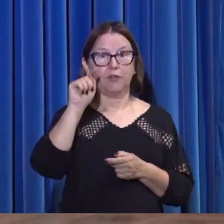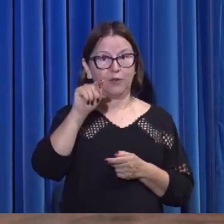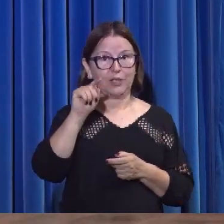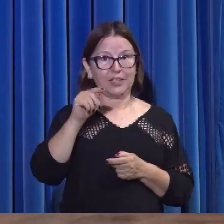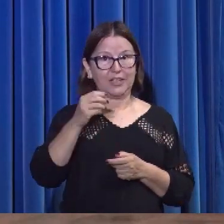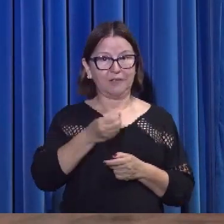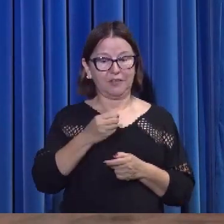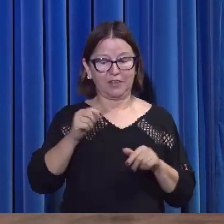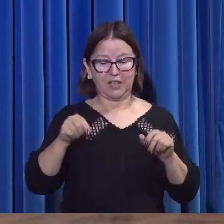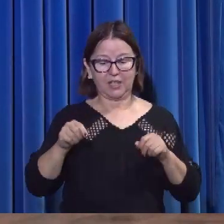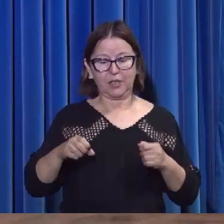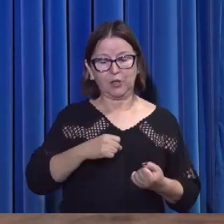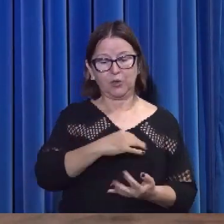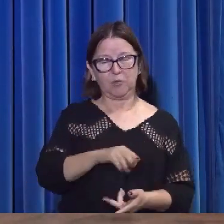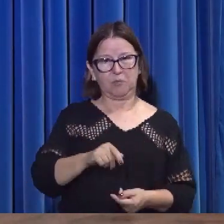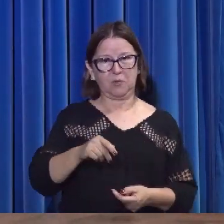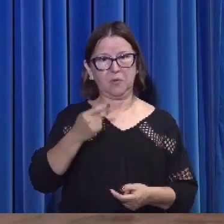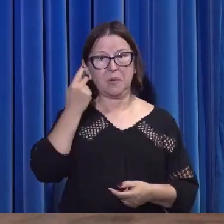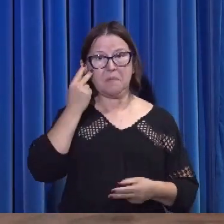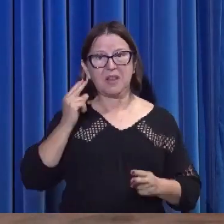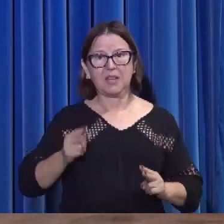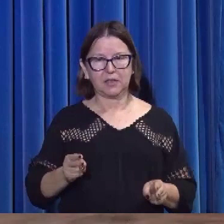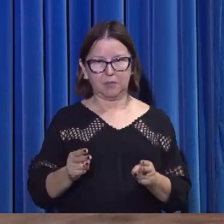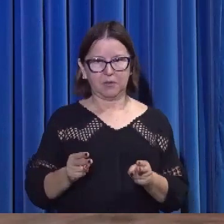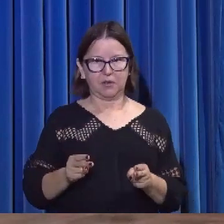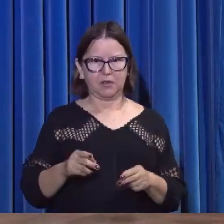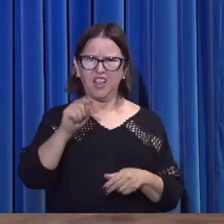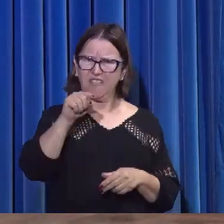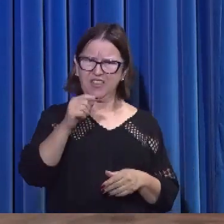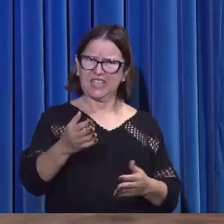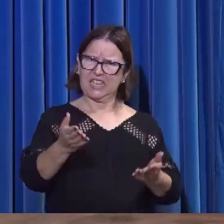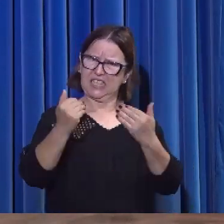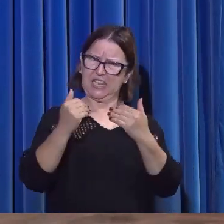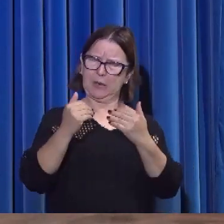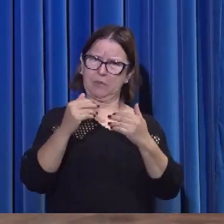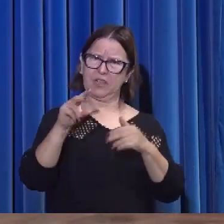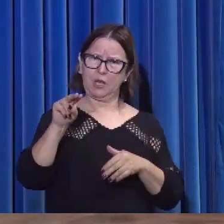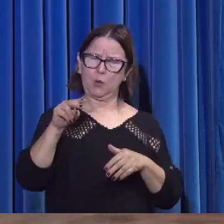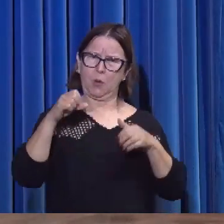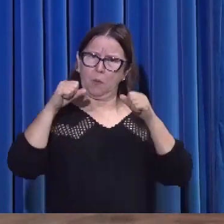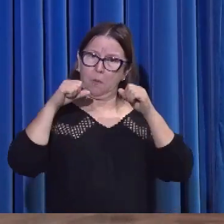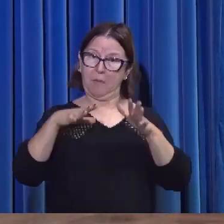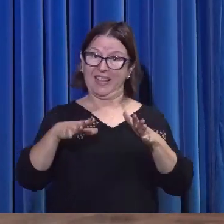Você ia receber isso com a bênção, alegria? Ia